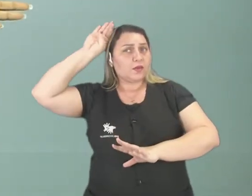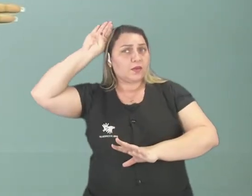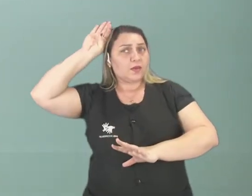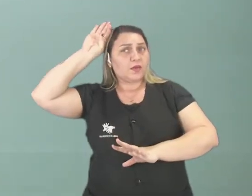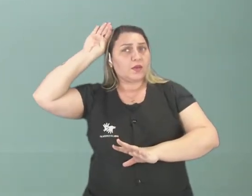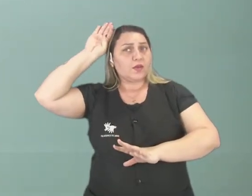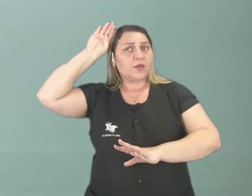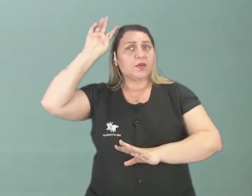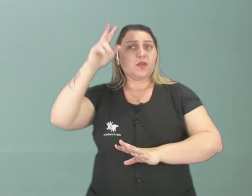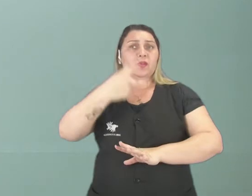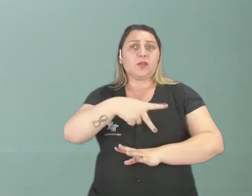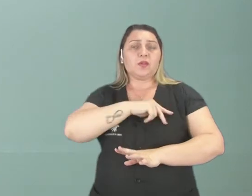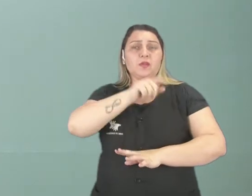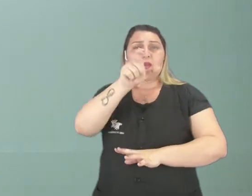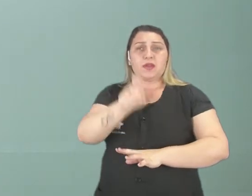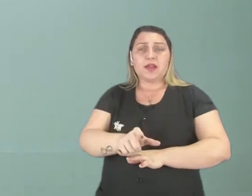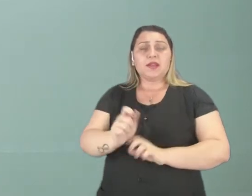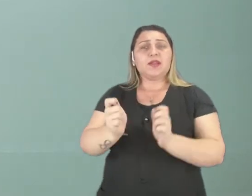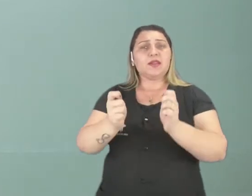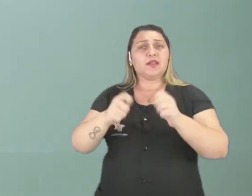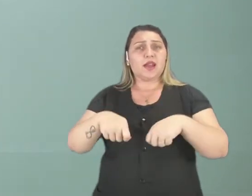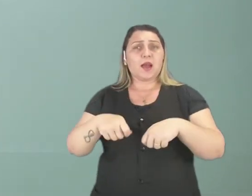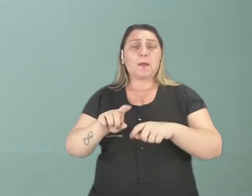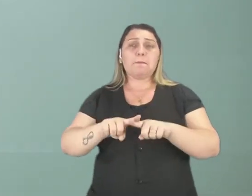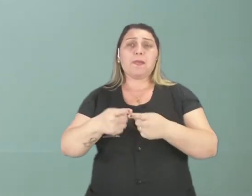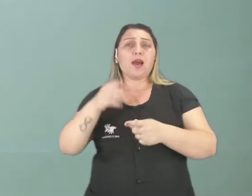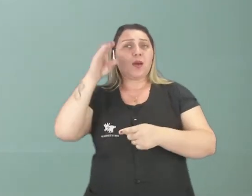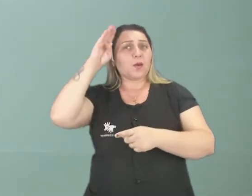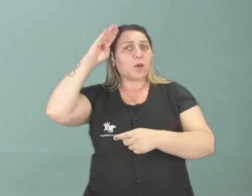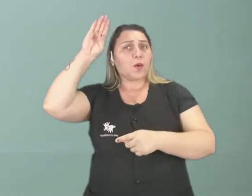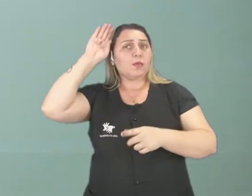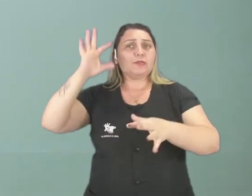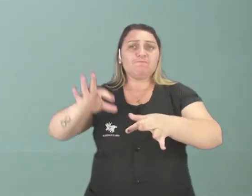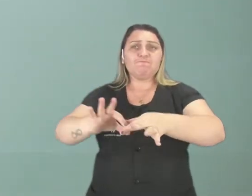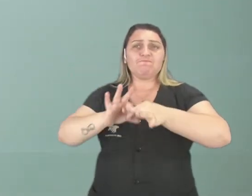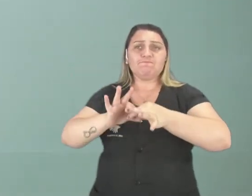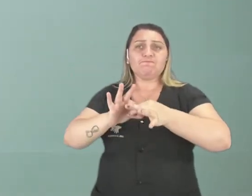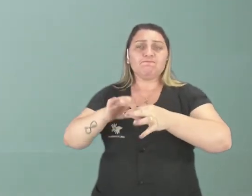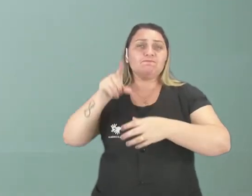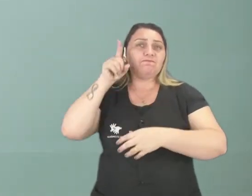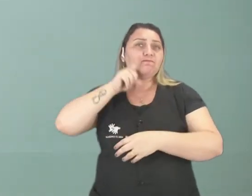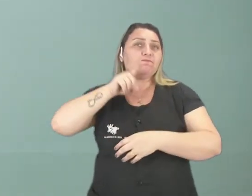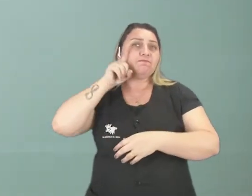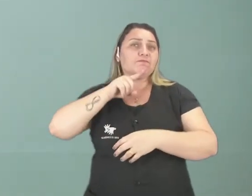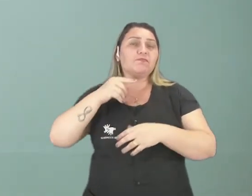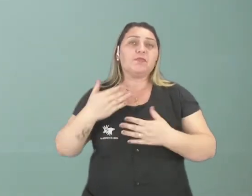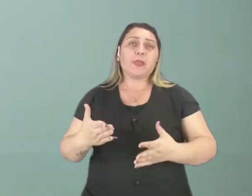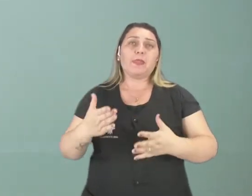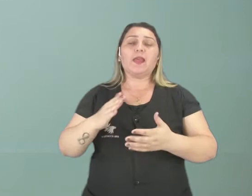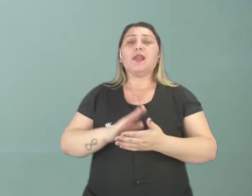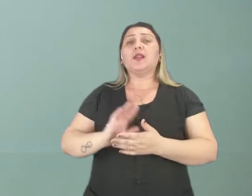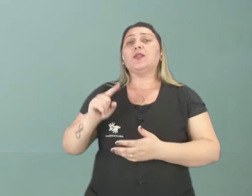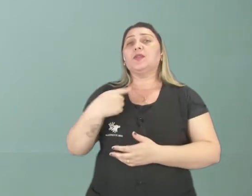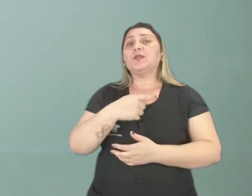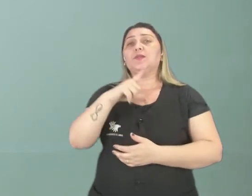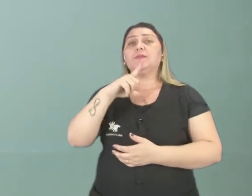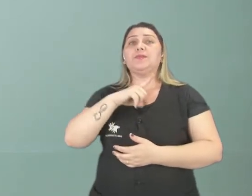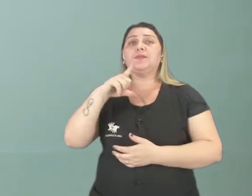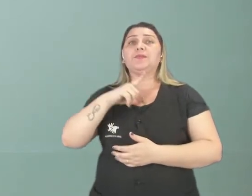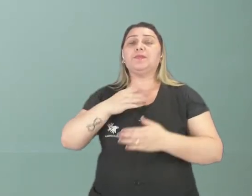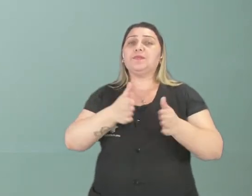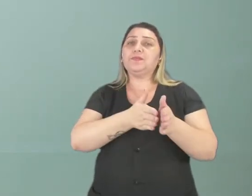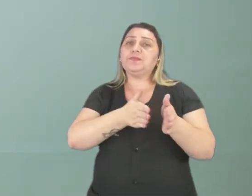dos espanhóis, né, ela se dá, mas Cuba agora está bem atrelado aí aos Estados Unidos, né? Então, a gente tem, então, aí